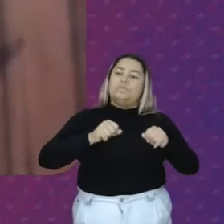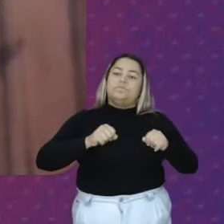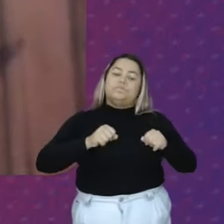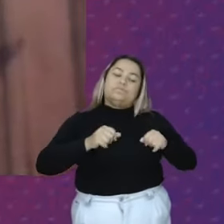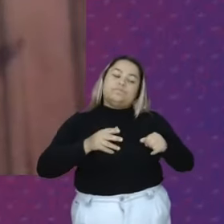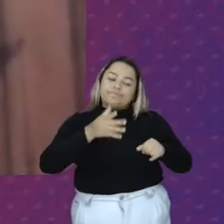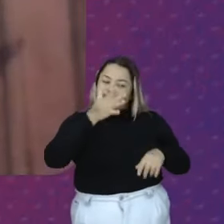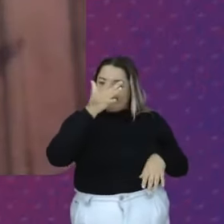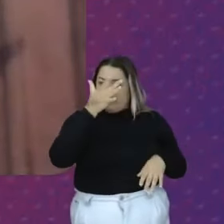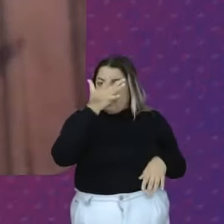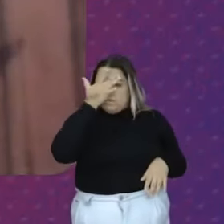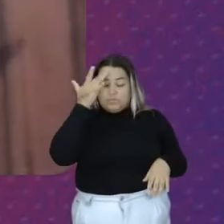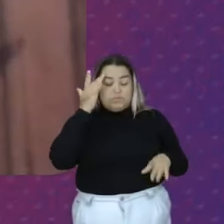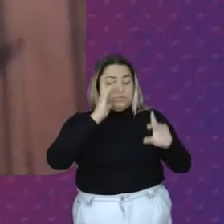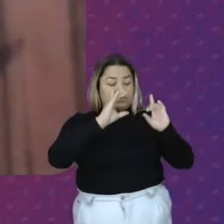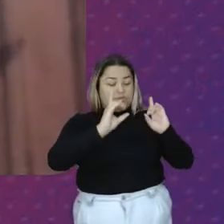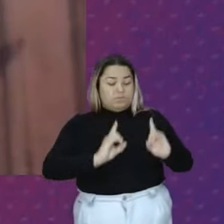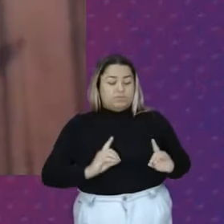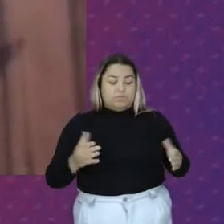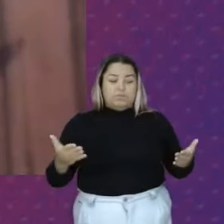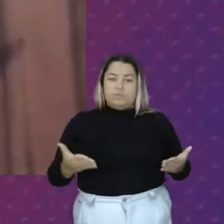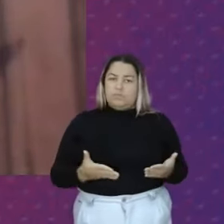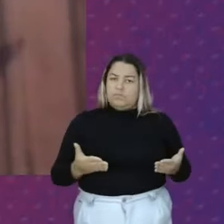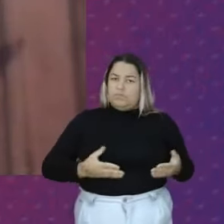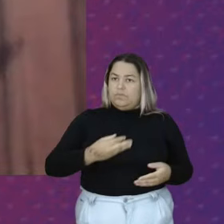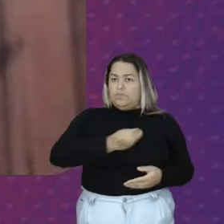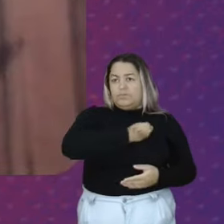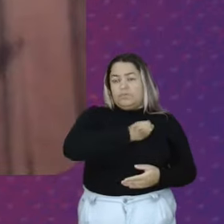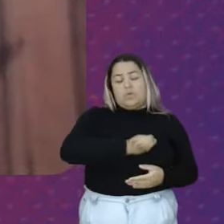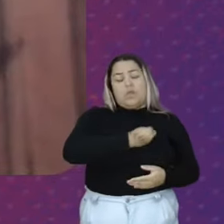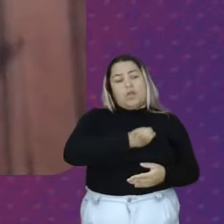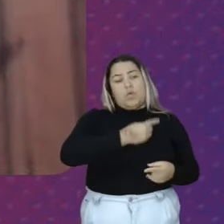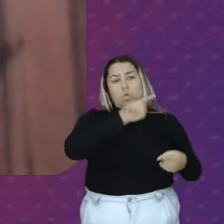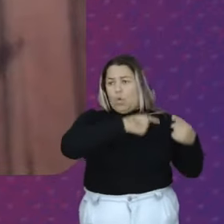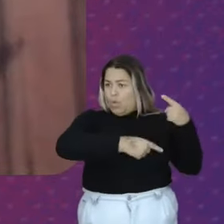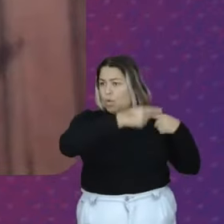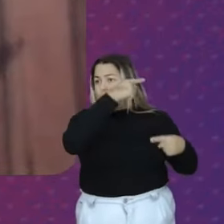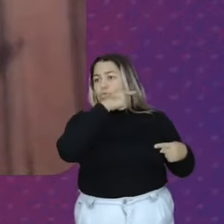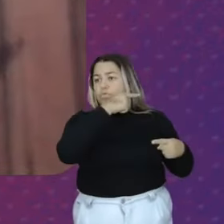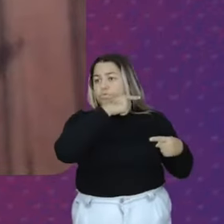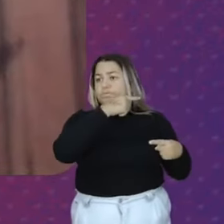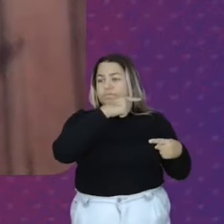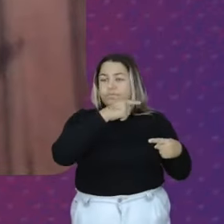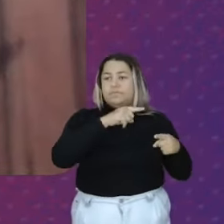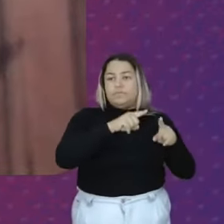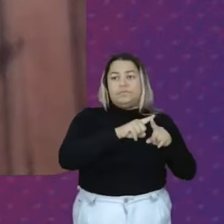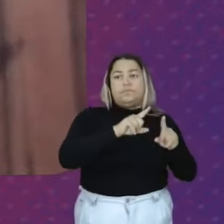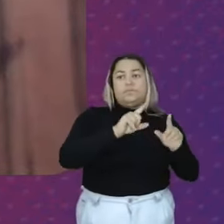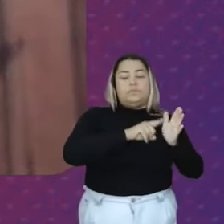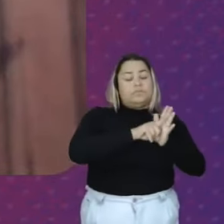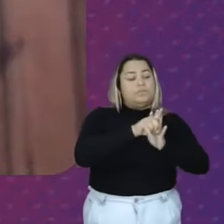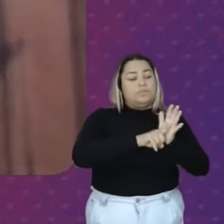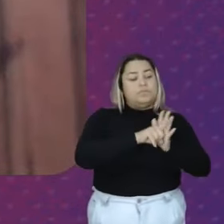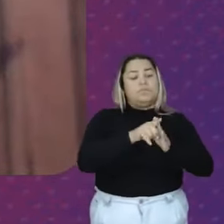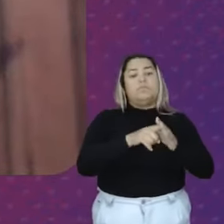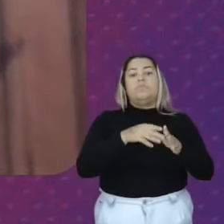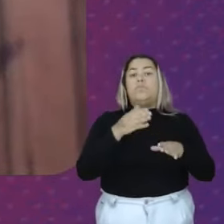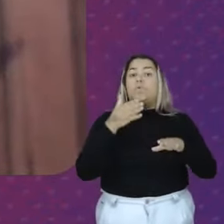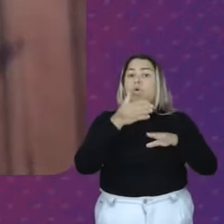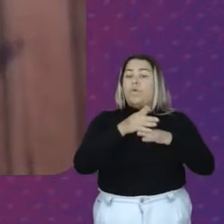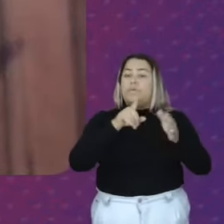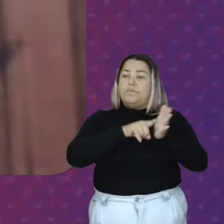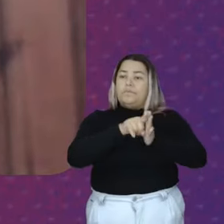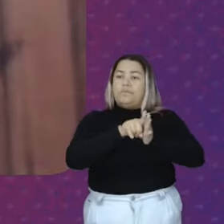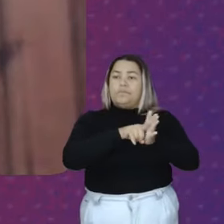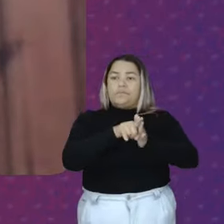deficiência né E Agora Nós estamos vivendo Então o a construção do plano viv 2 que teve consulta participativa